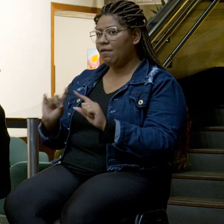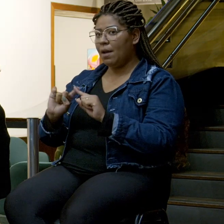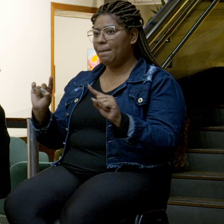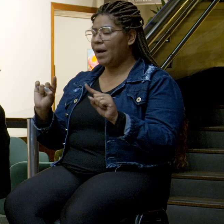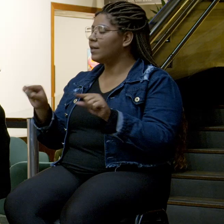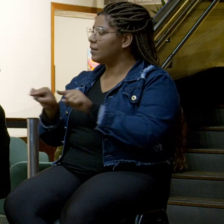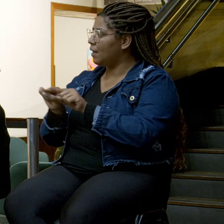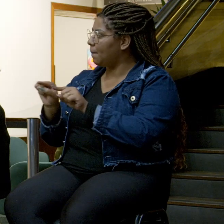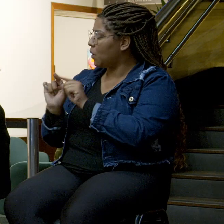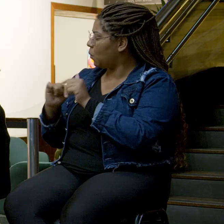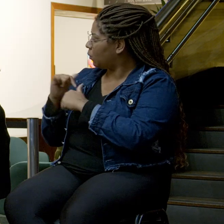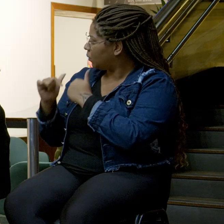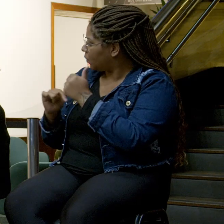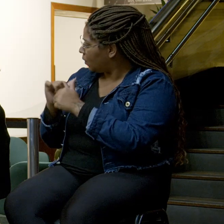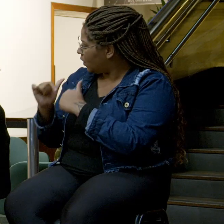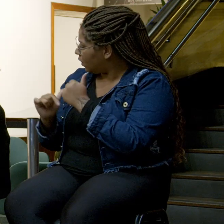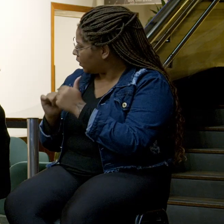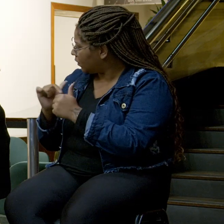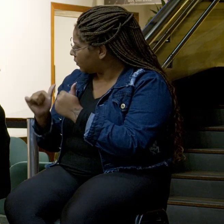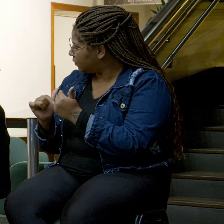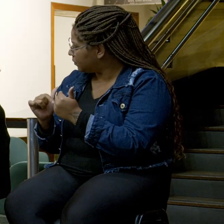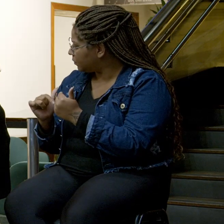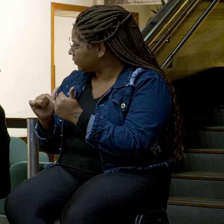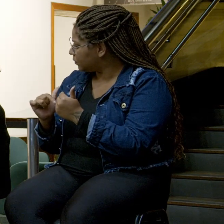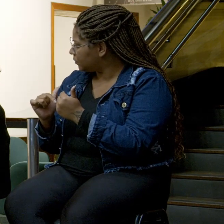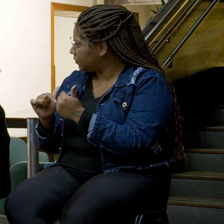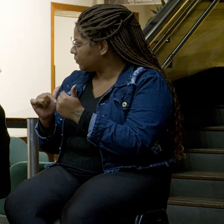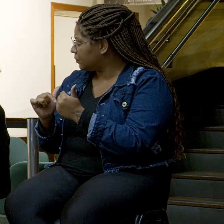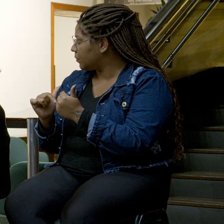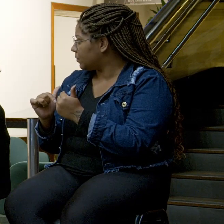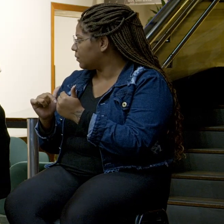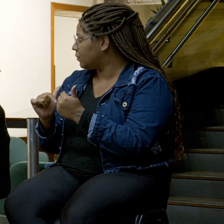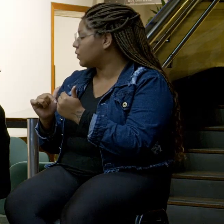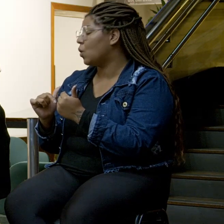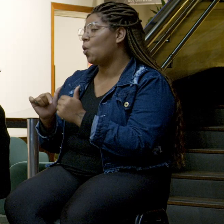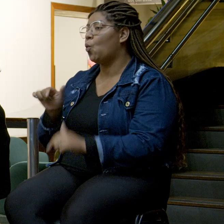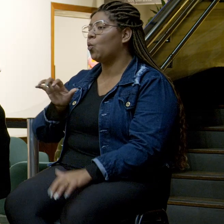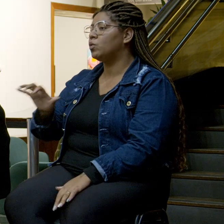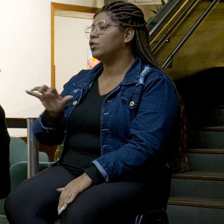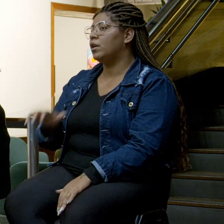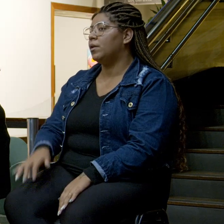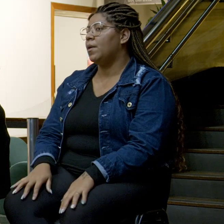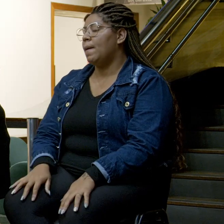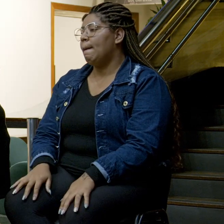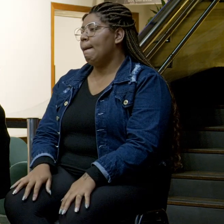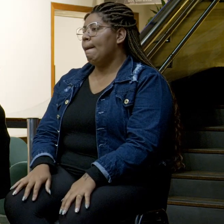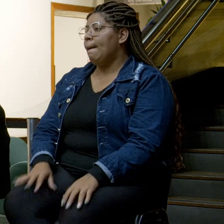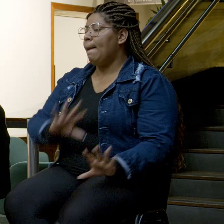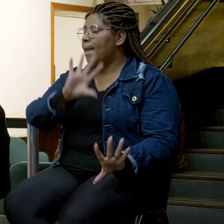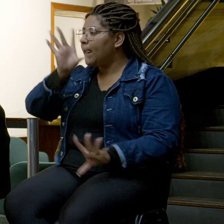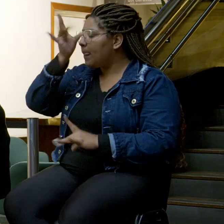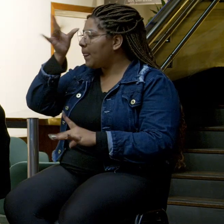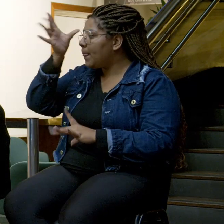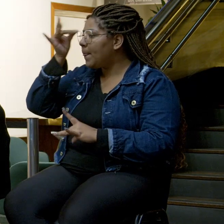com precariedade. É uma citação da Ana. Mas eu também trabalho com precariedade. Eu incorporo no sentido